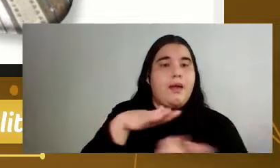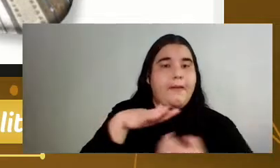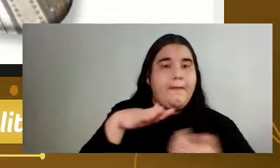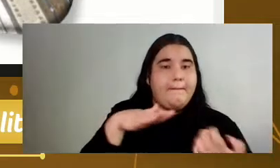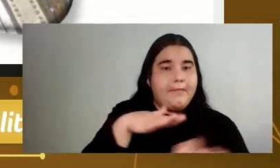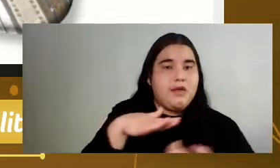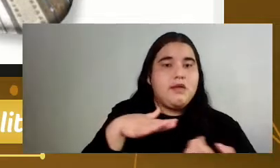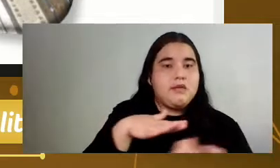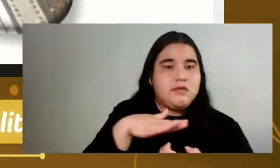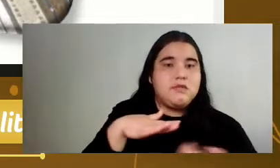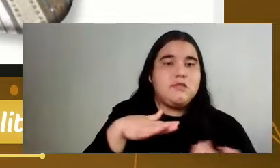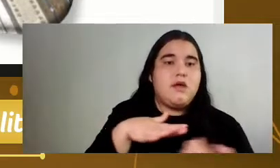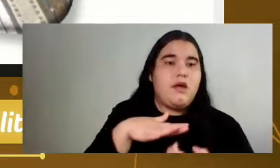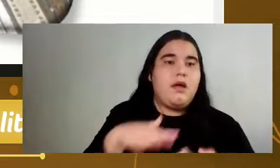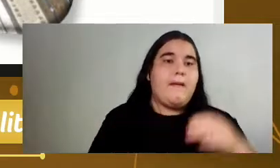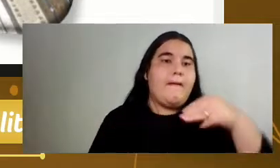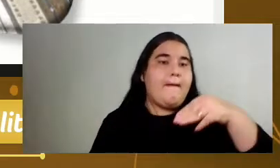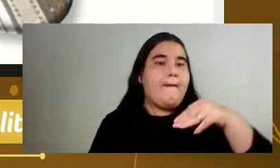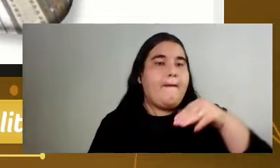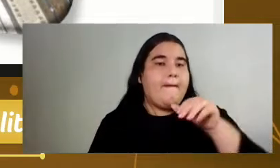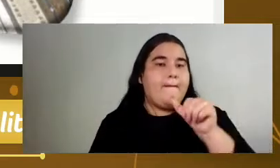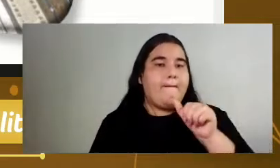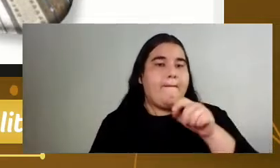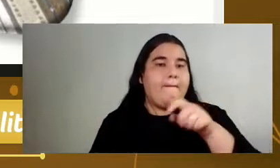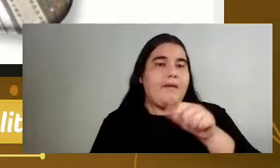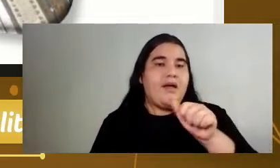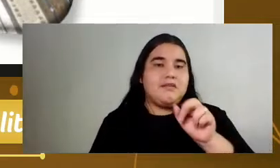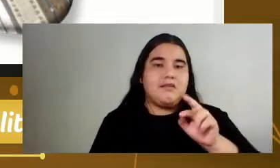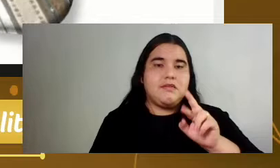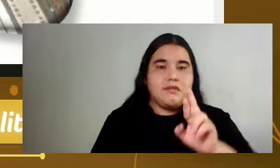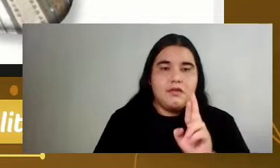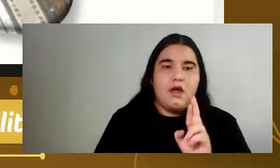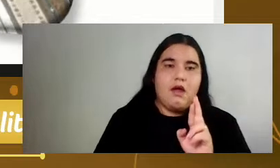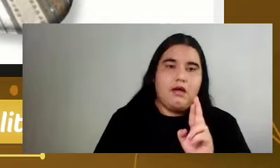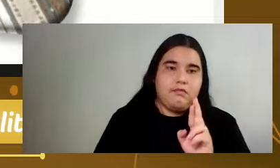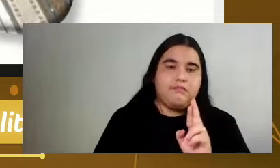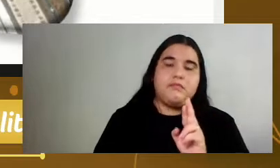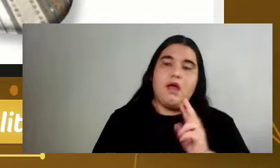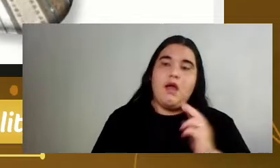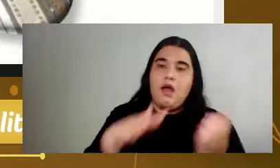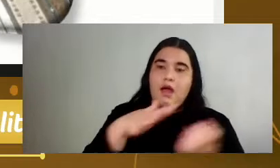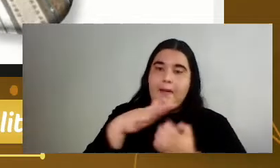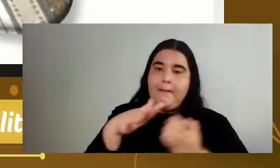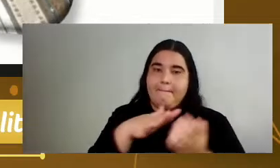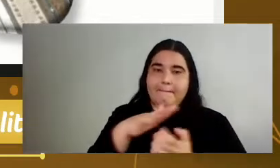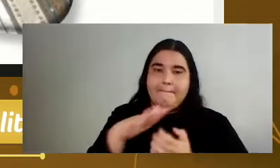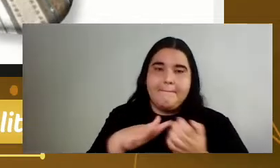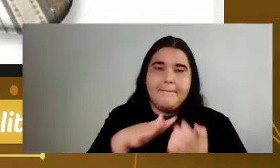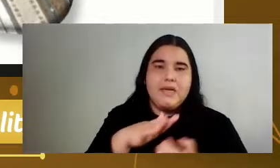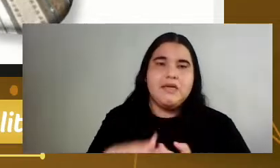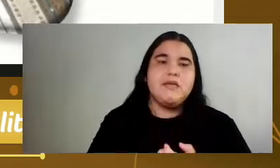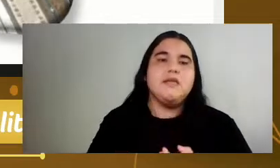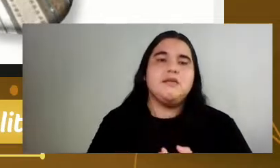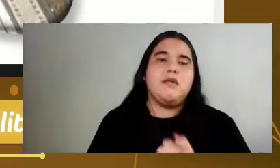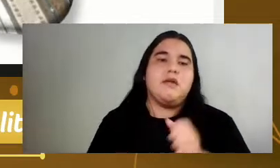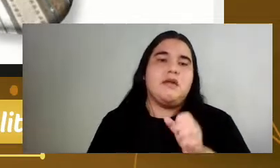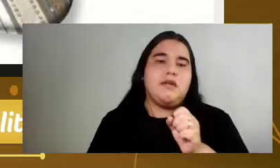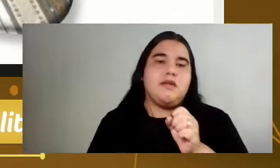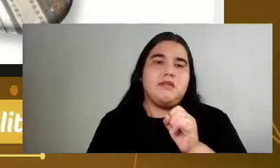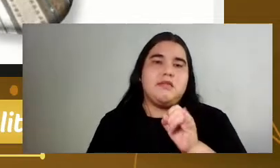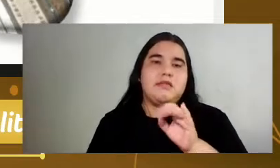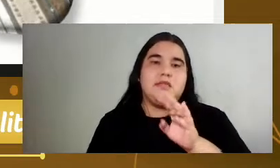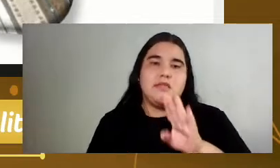imagens da empresa CIB, que faz essa intermediação, e a Maxar é a empresa antiga